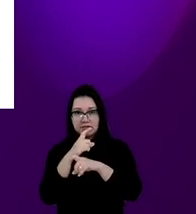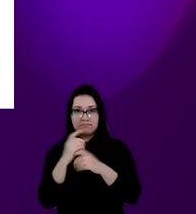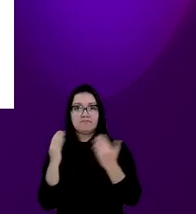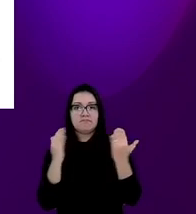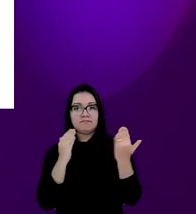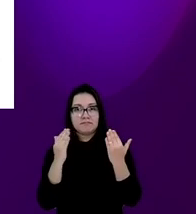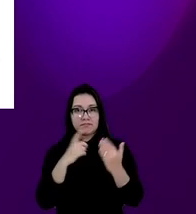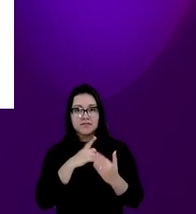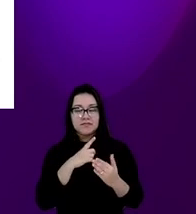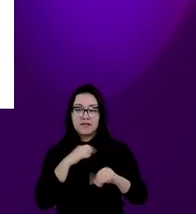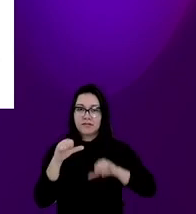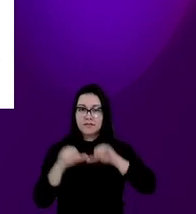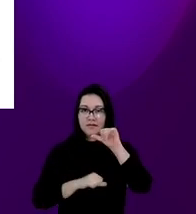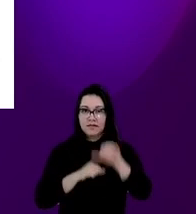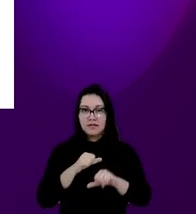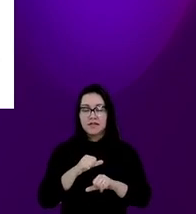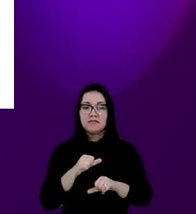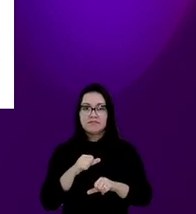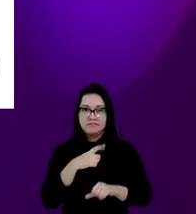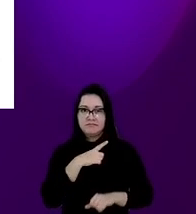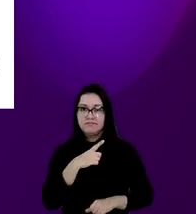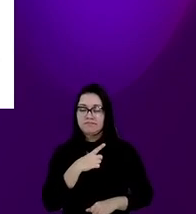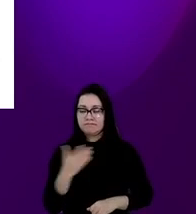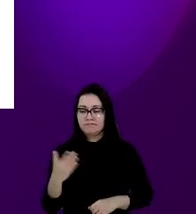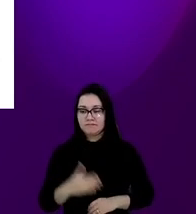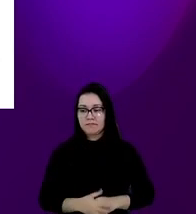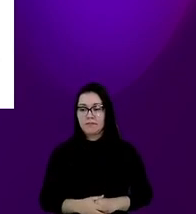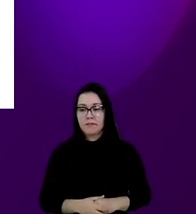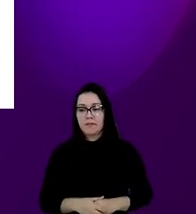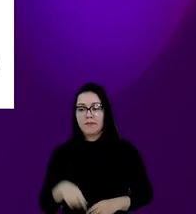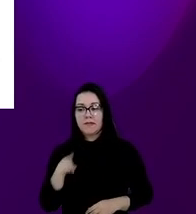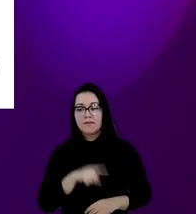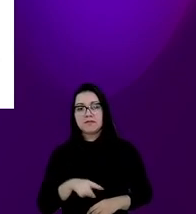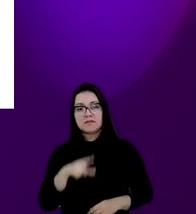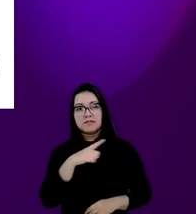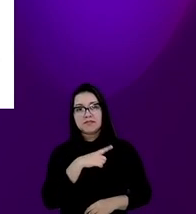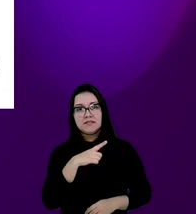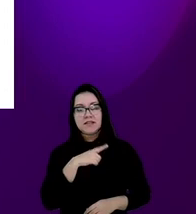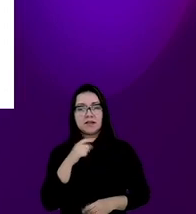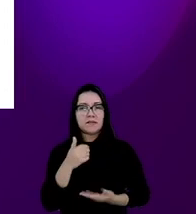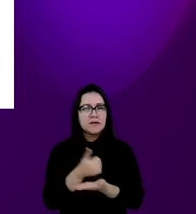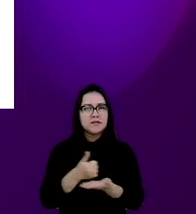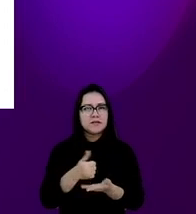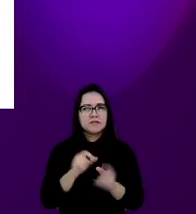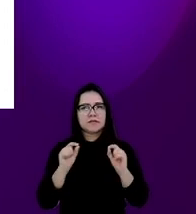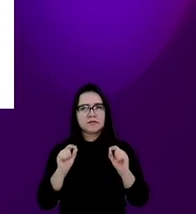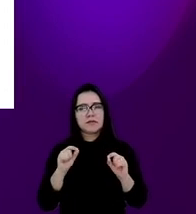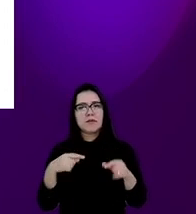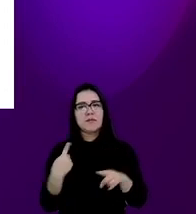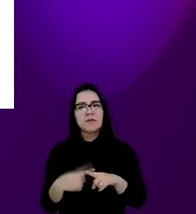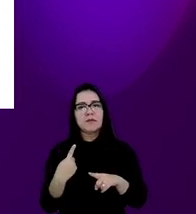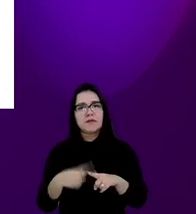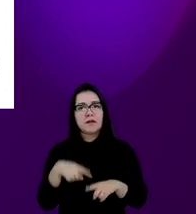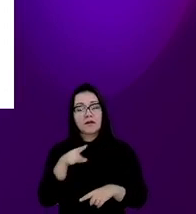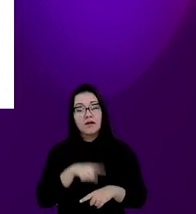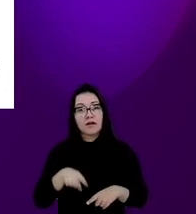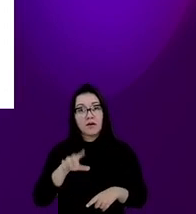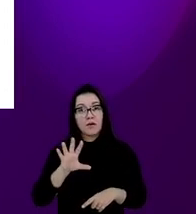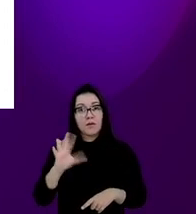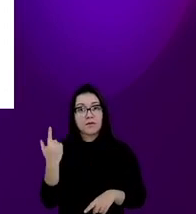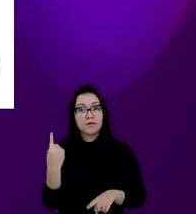as alterações neurológicas. Vocês veem aqui, basicamente, por que essas situações ocorrem.